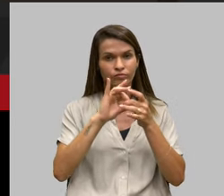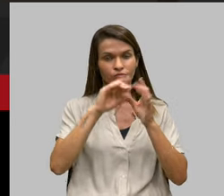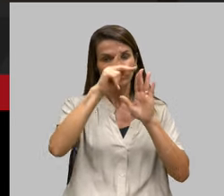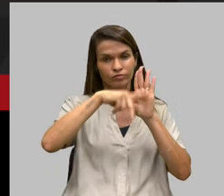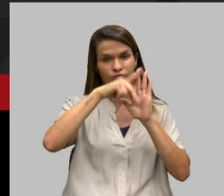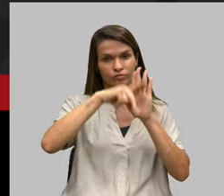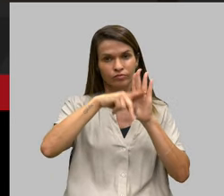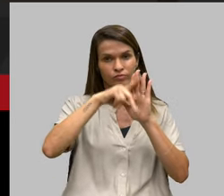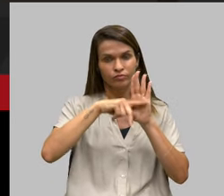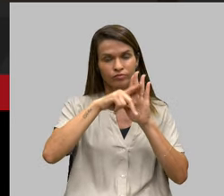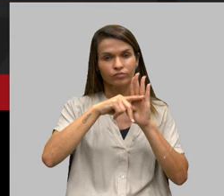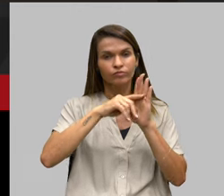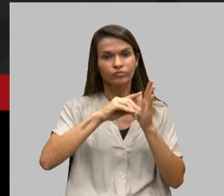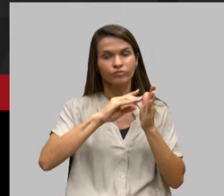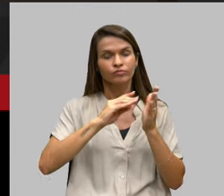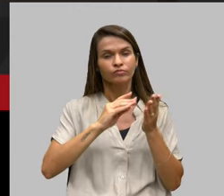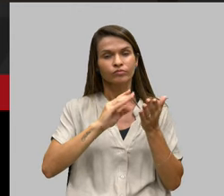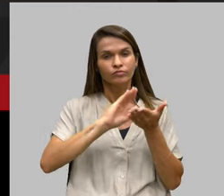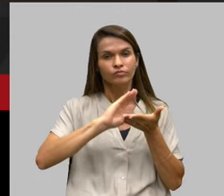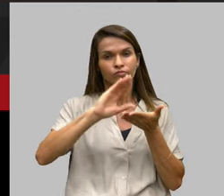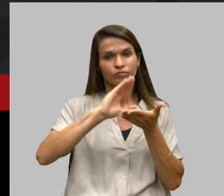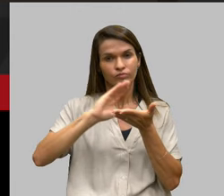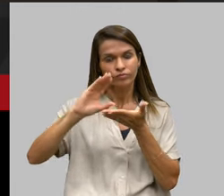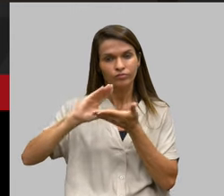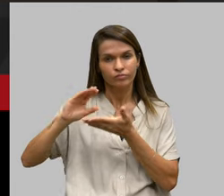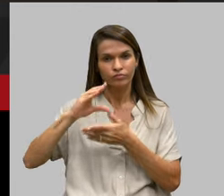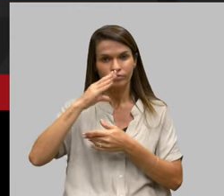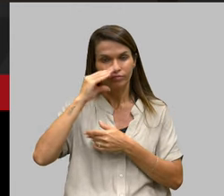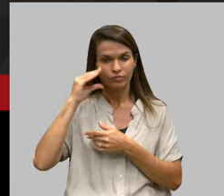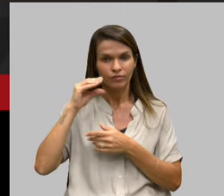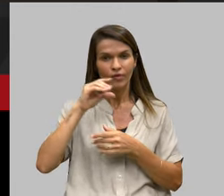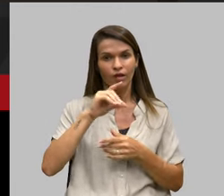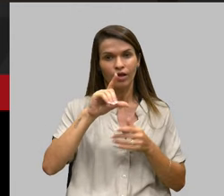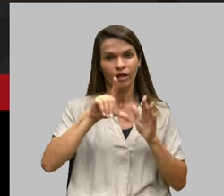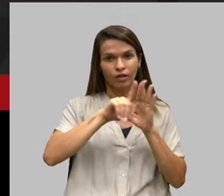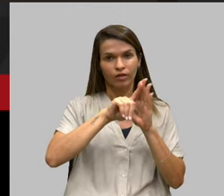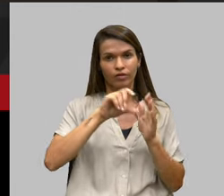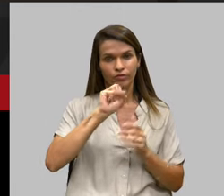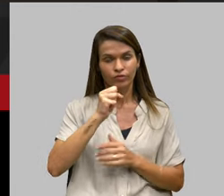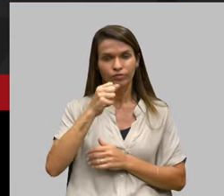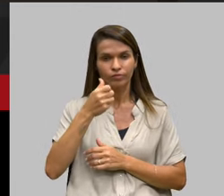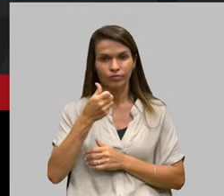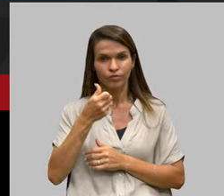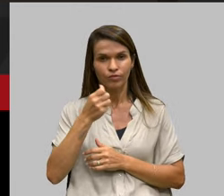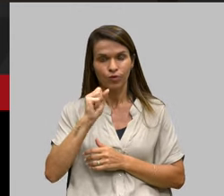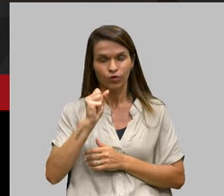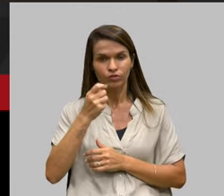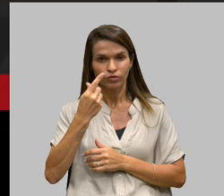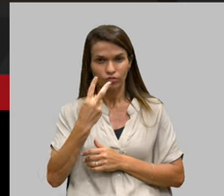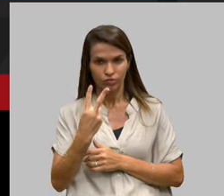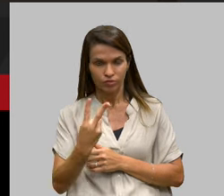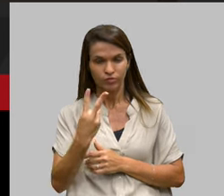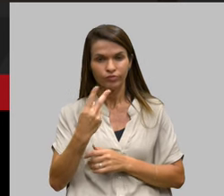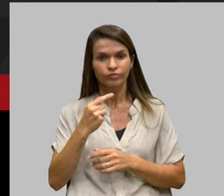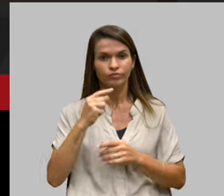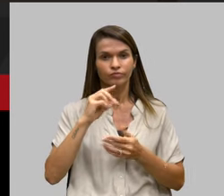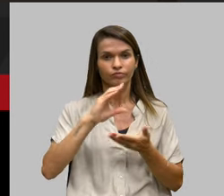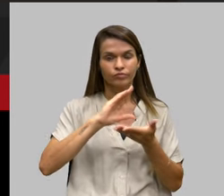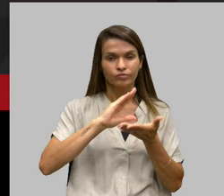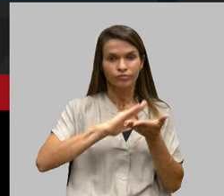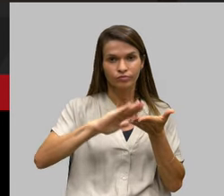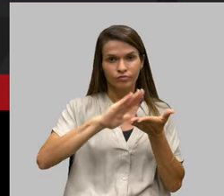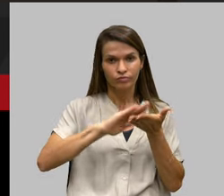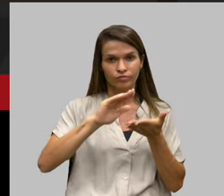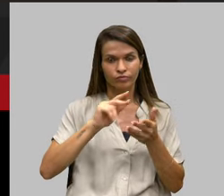custeado pela união e pelos servidores a lei 8162 institui a contribuição para custeio de benefício do plano de